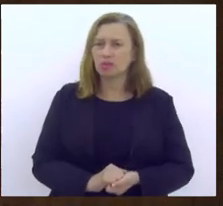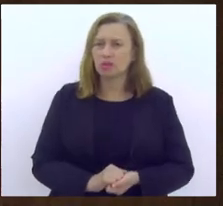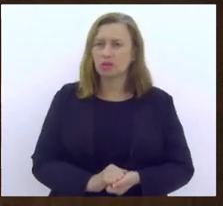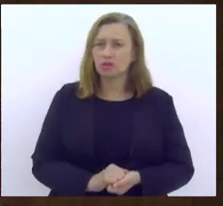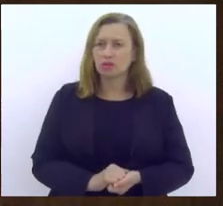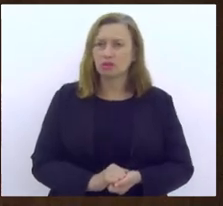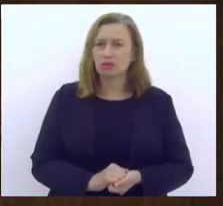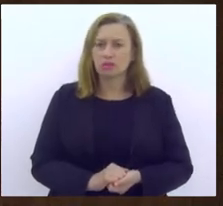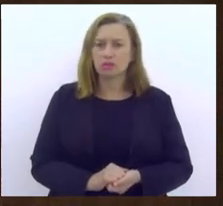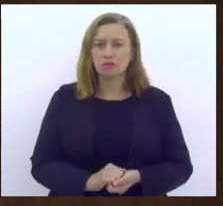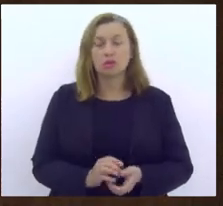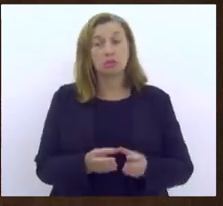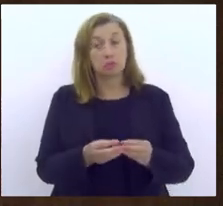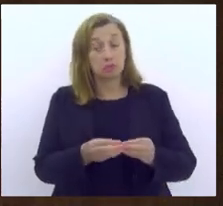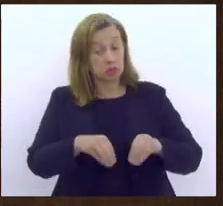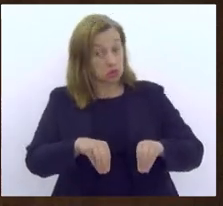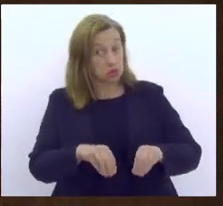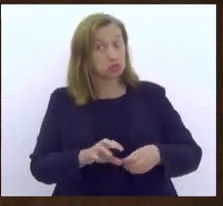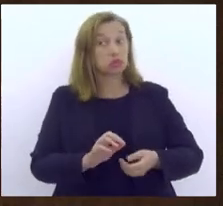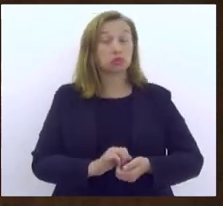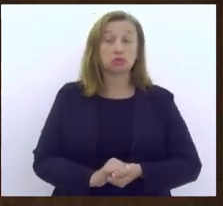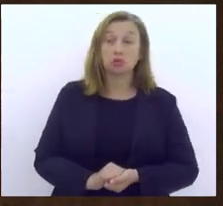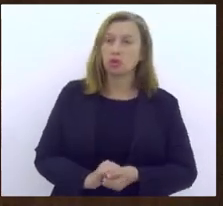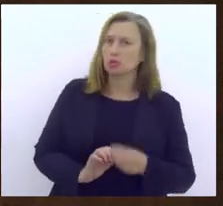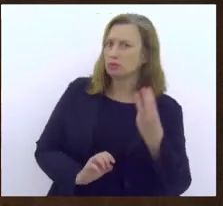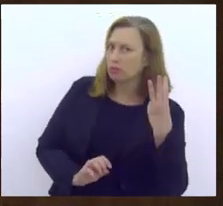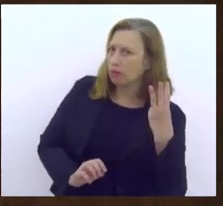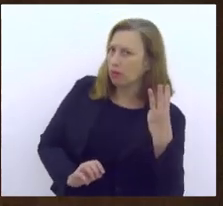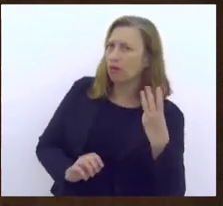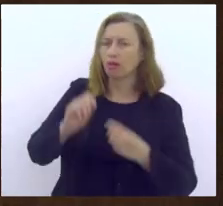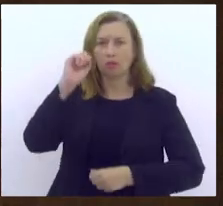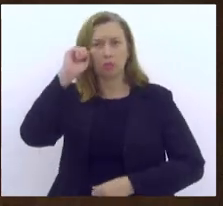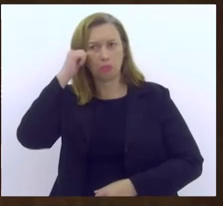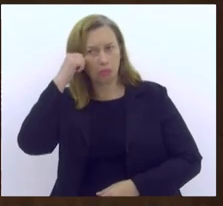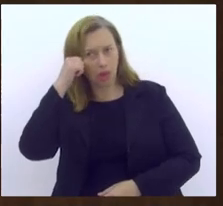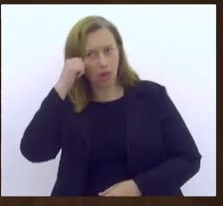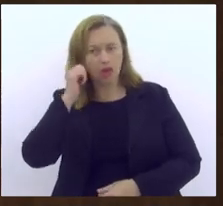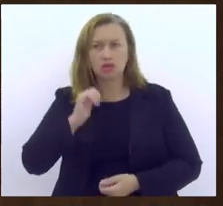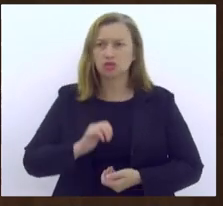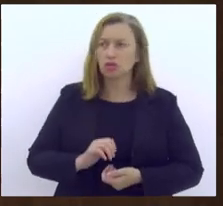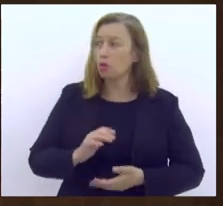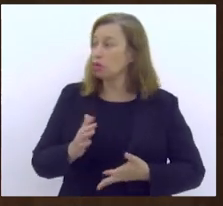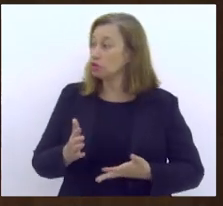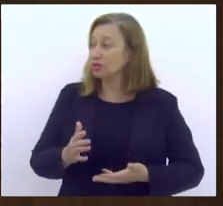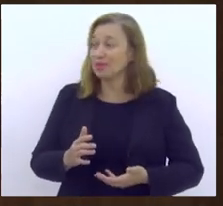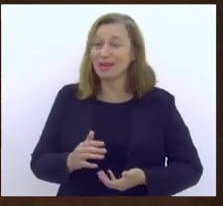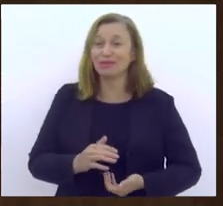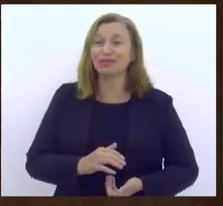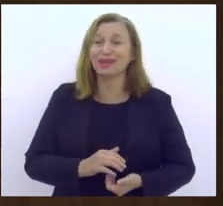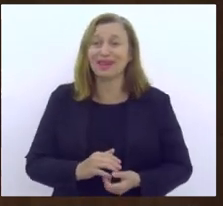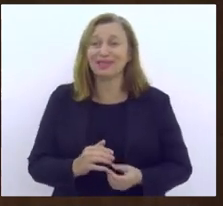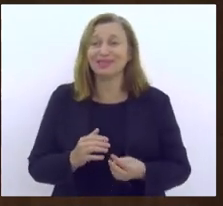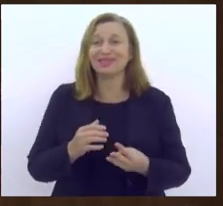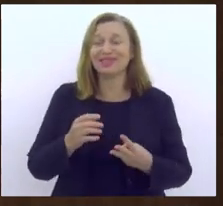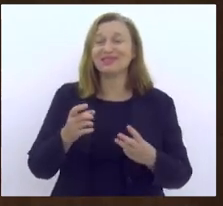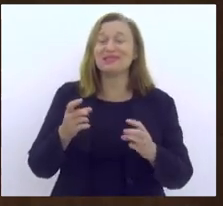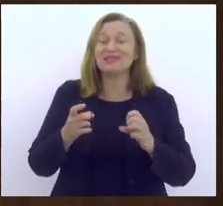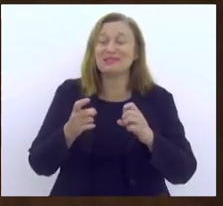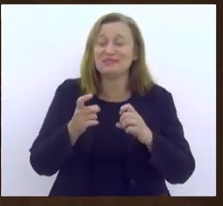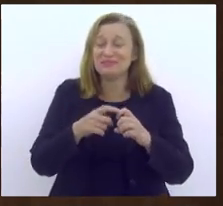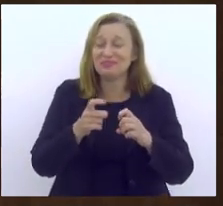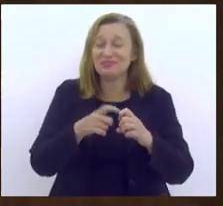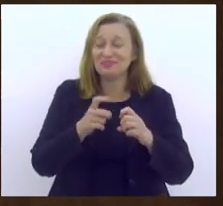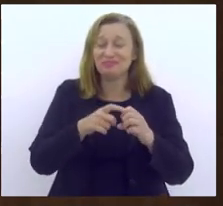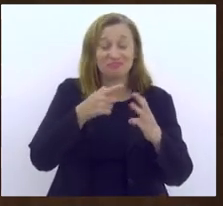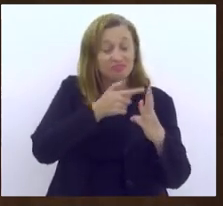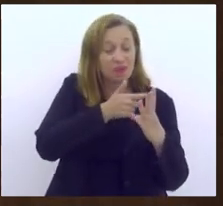patamar tamanho que 3 médicos de classe média foram brutalmente assassinados porque